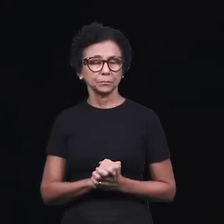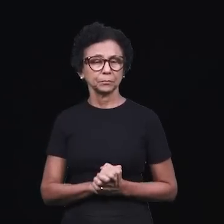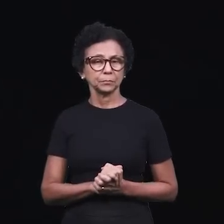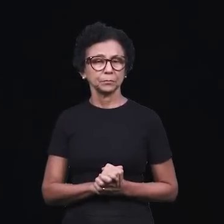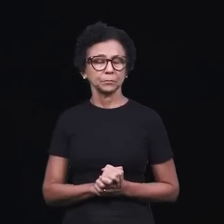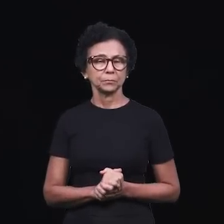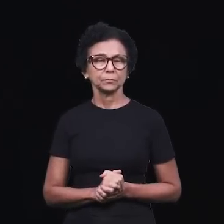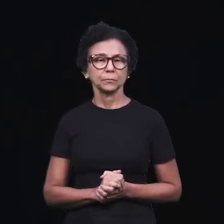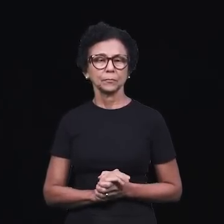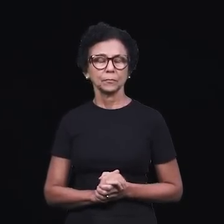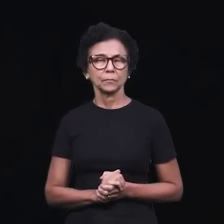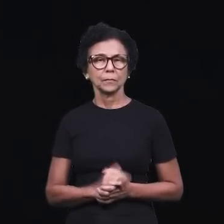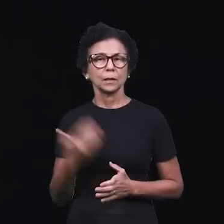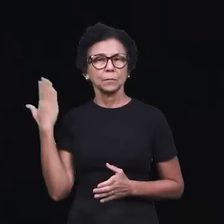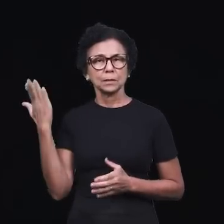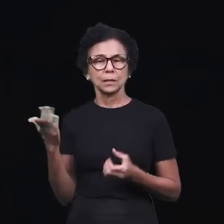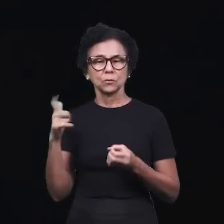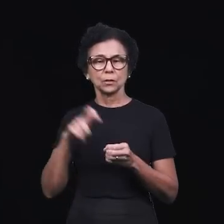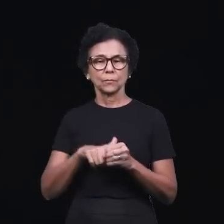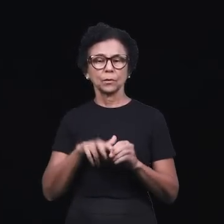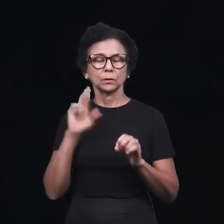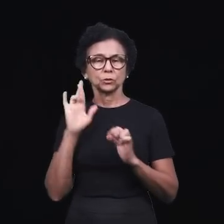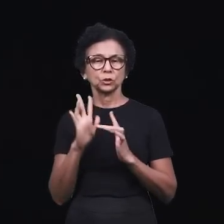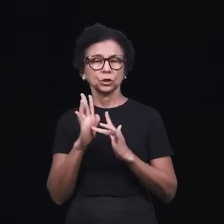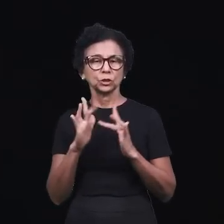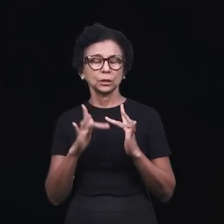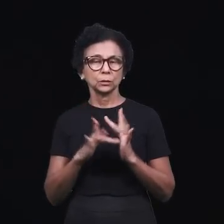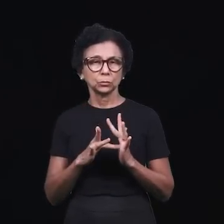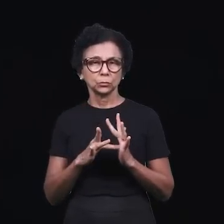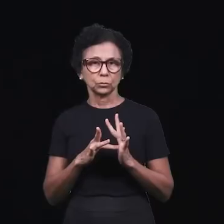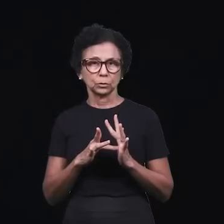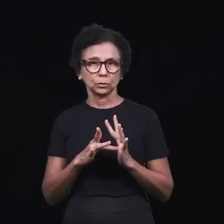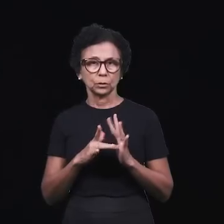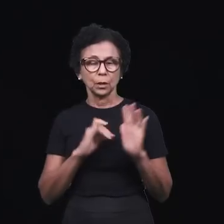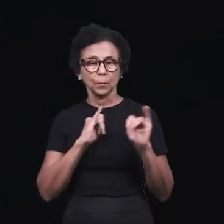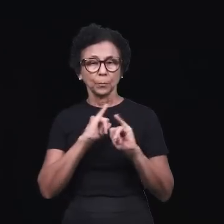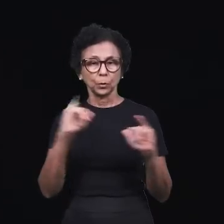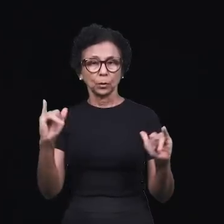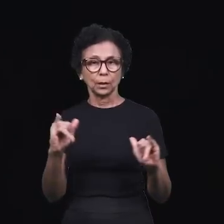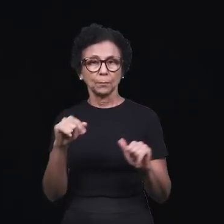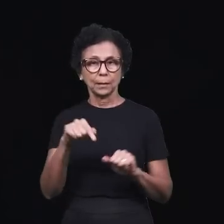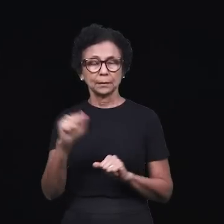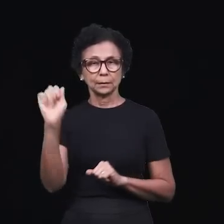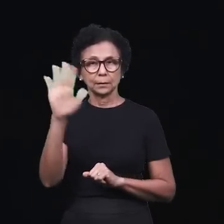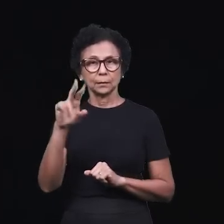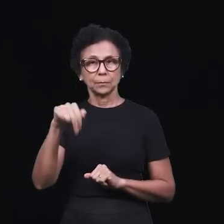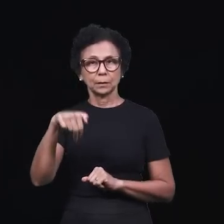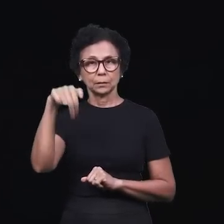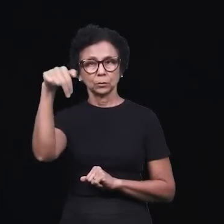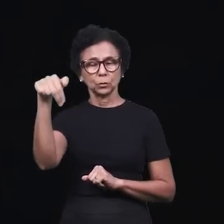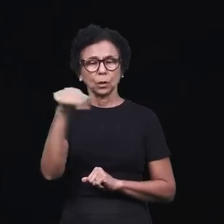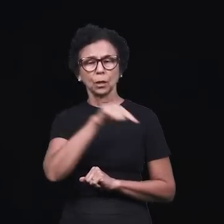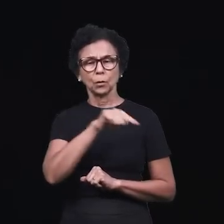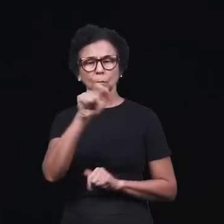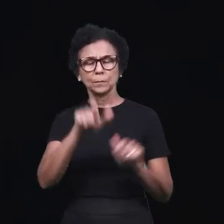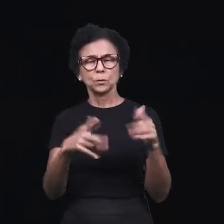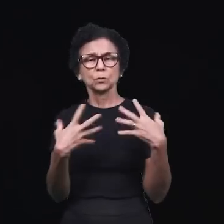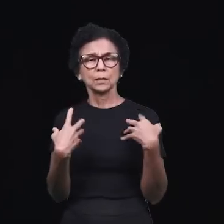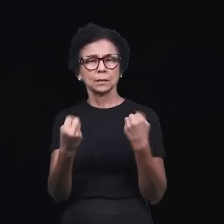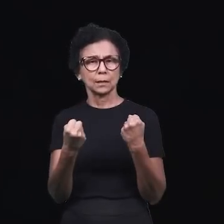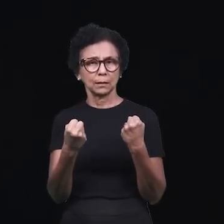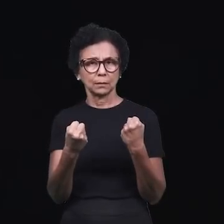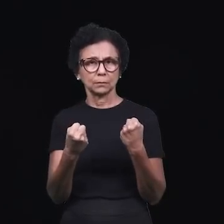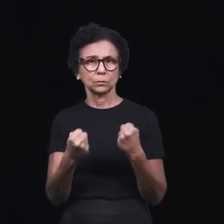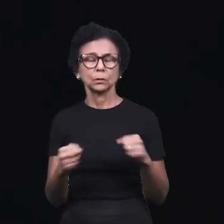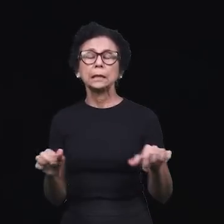a mensagem da volta de Jesus tem sido recebida aqui na América do Norte. E vamos